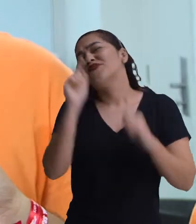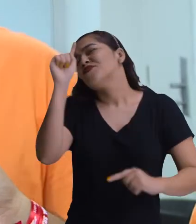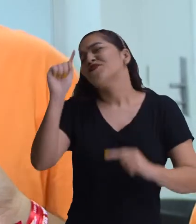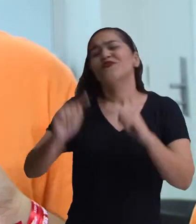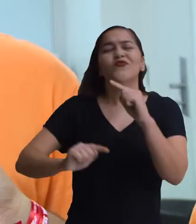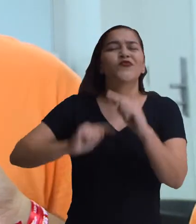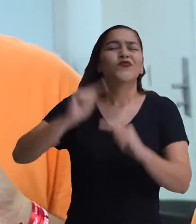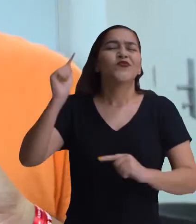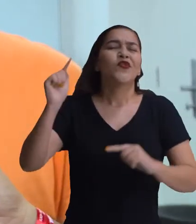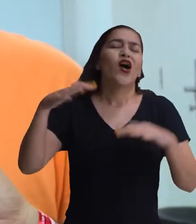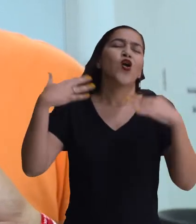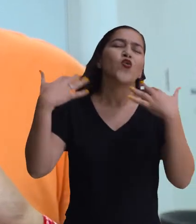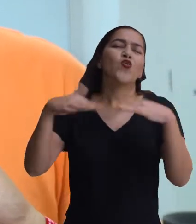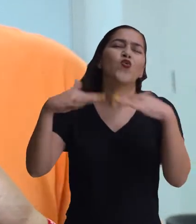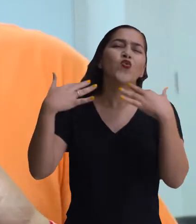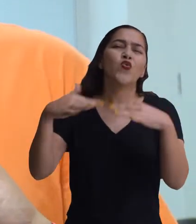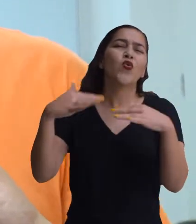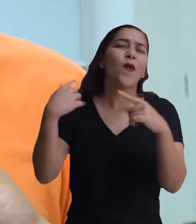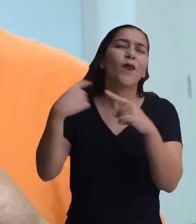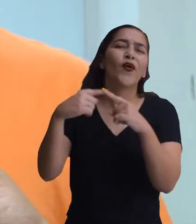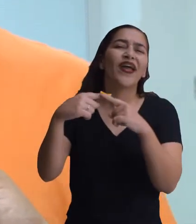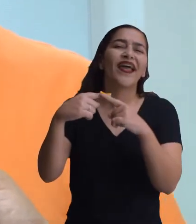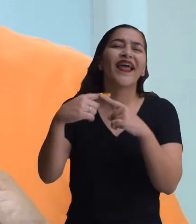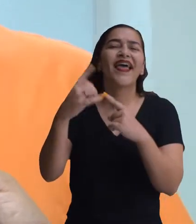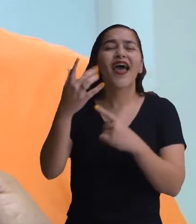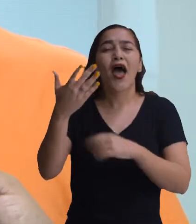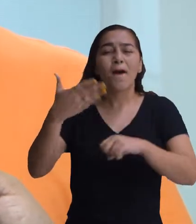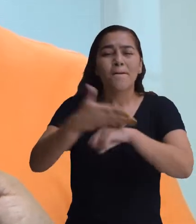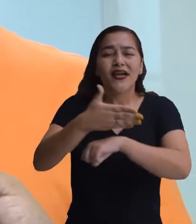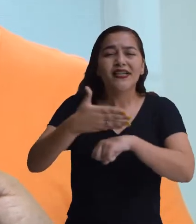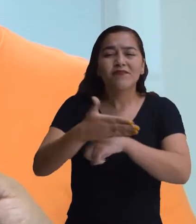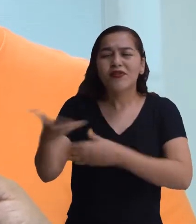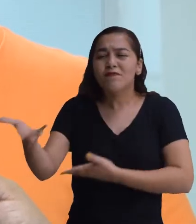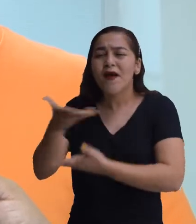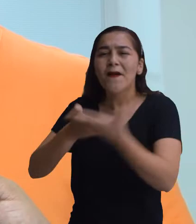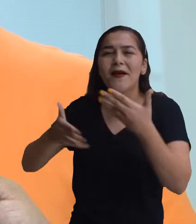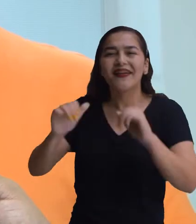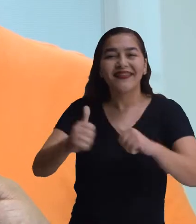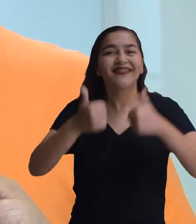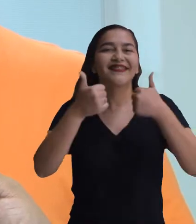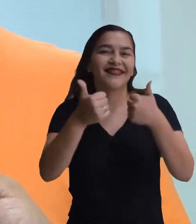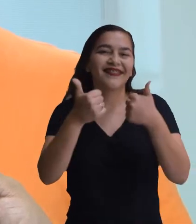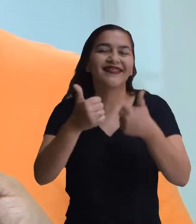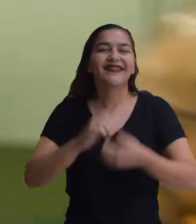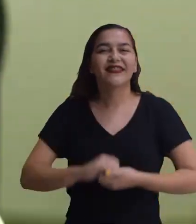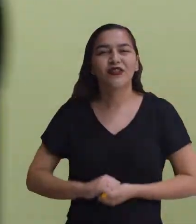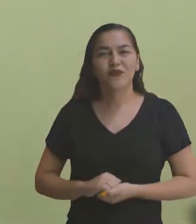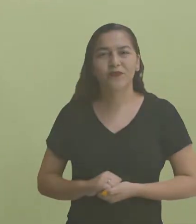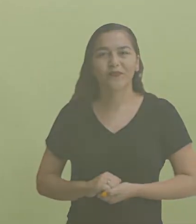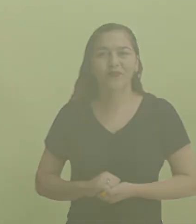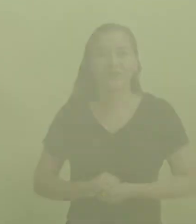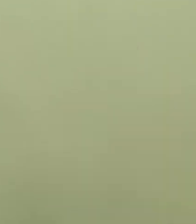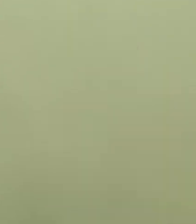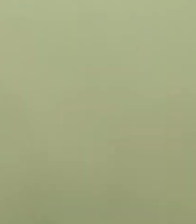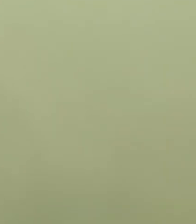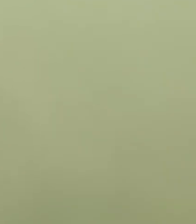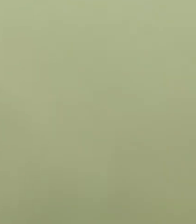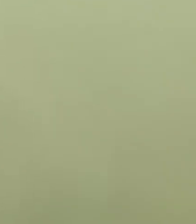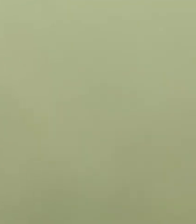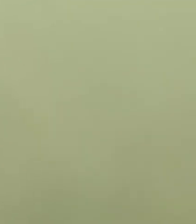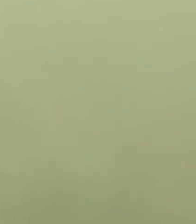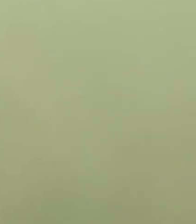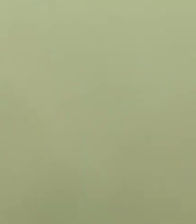foi um grande sucesso, assim, justamente pelo feedback dos participantes que nós recebemos.